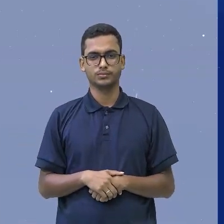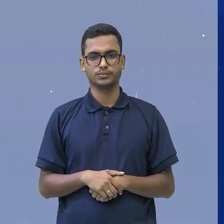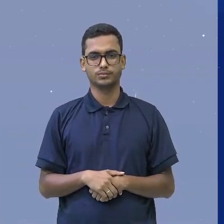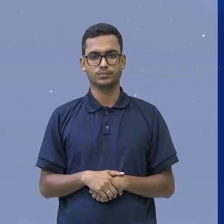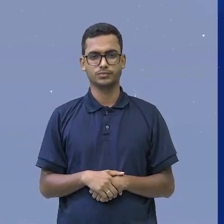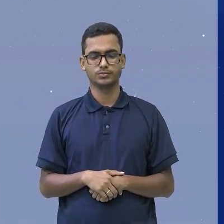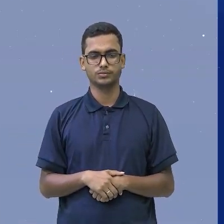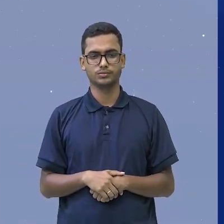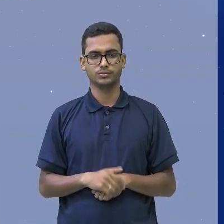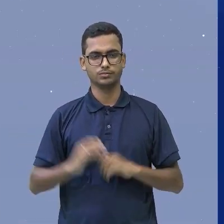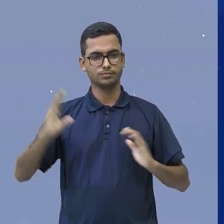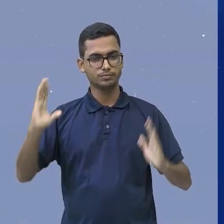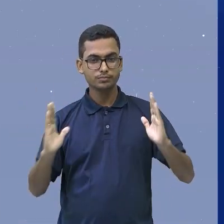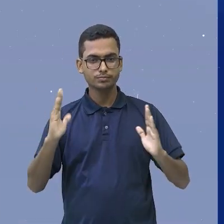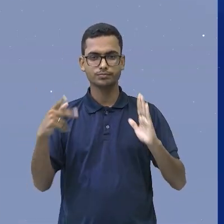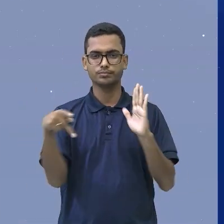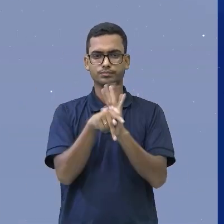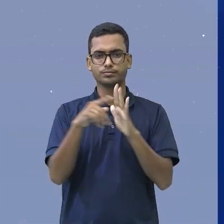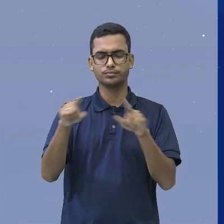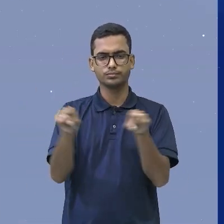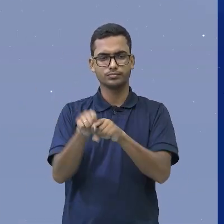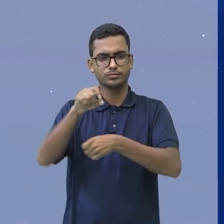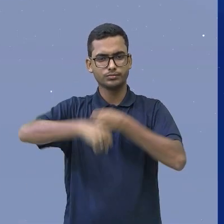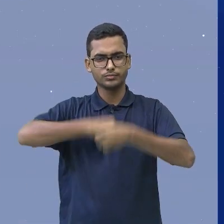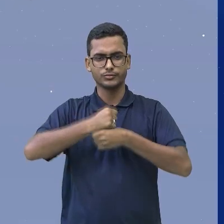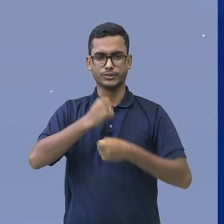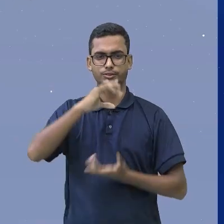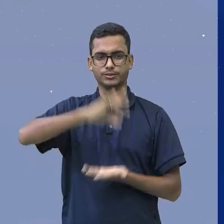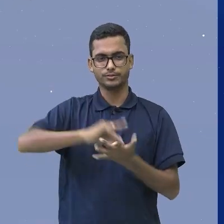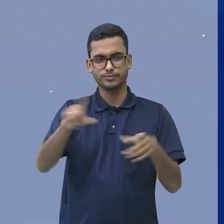As estações do ano na cultura Tupi-Guarani.